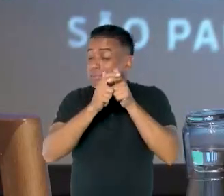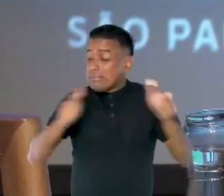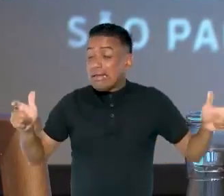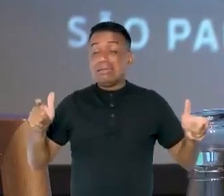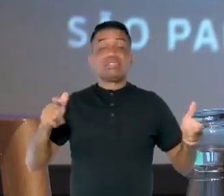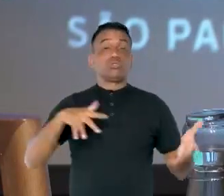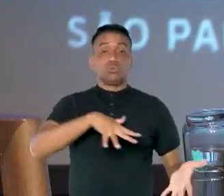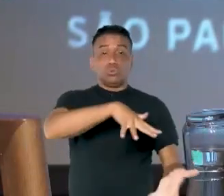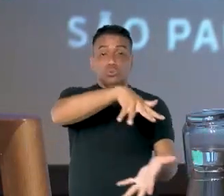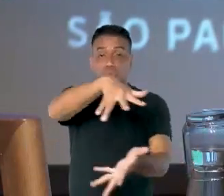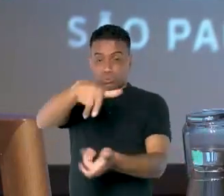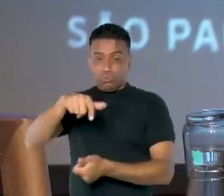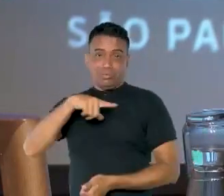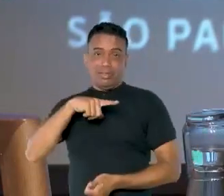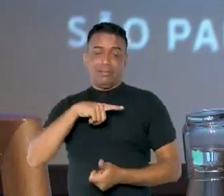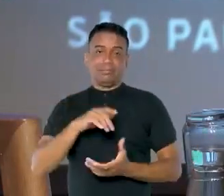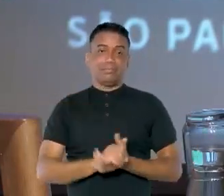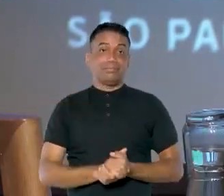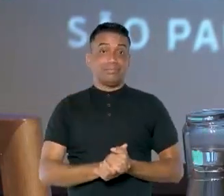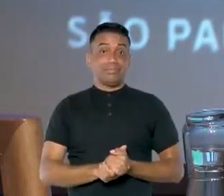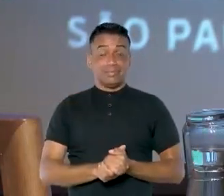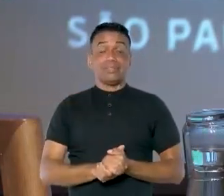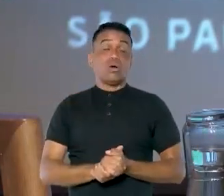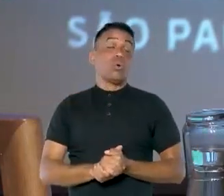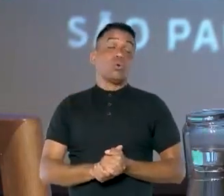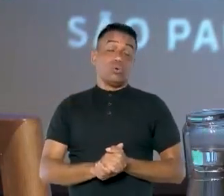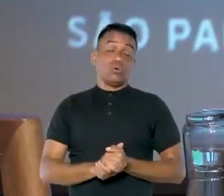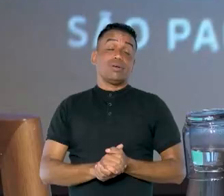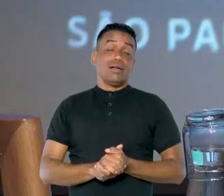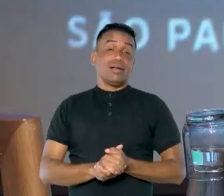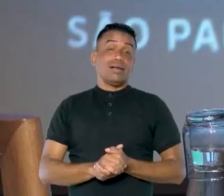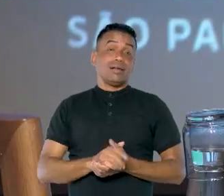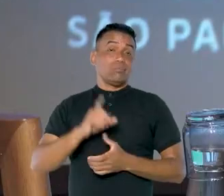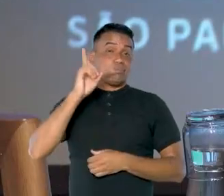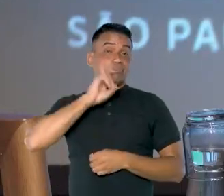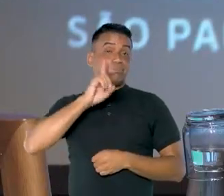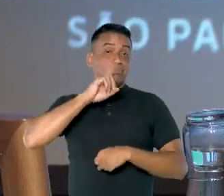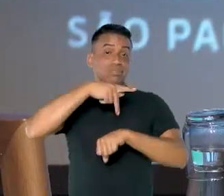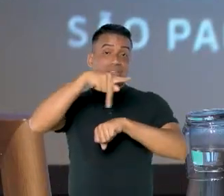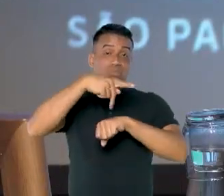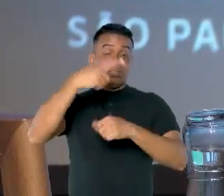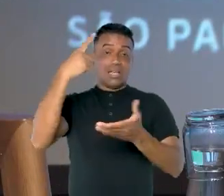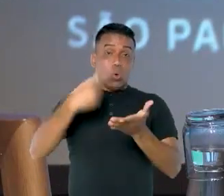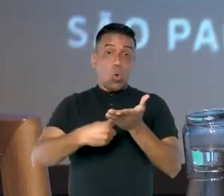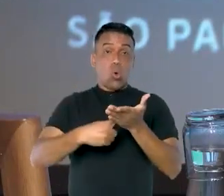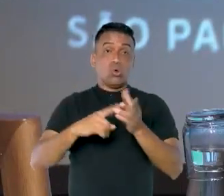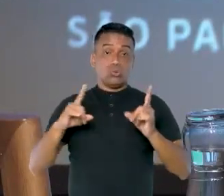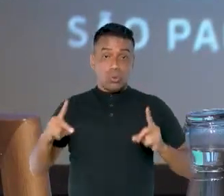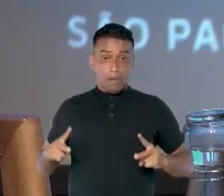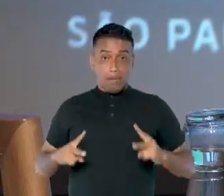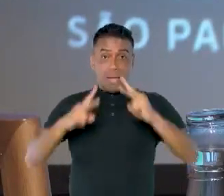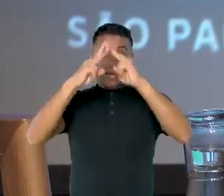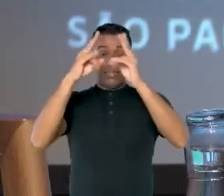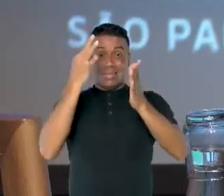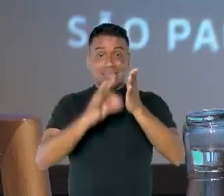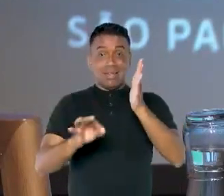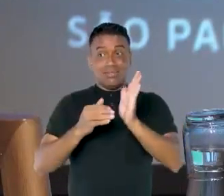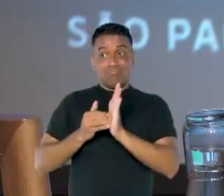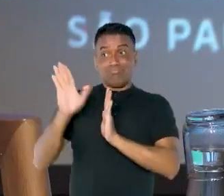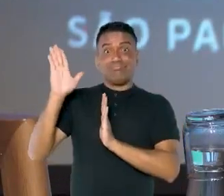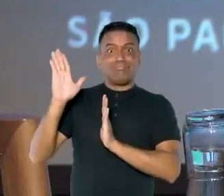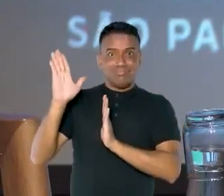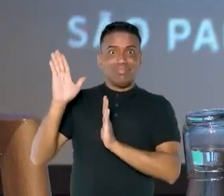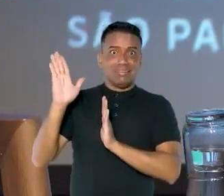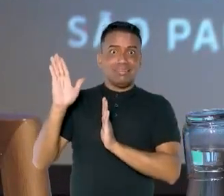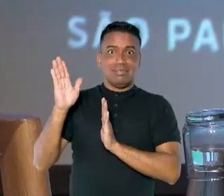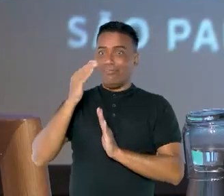saída dos Estados Unidos do Acordo de Paris, os Estados Unidos também, de uma certa